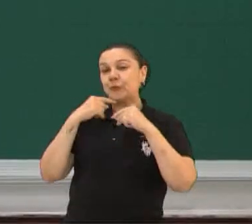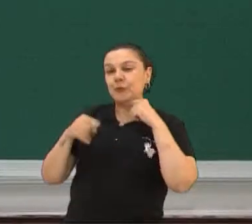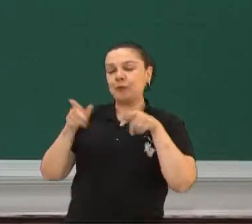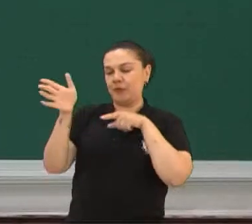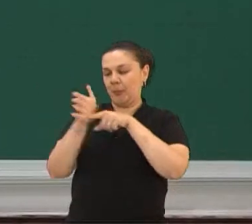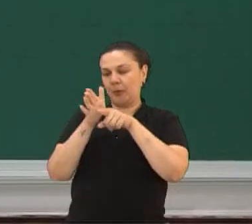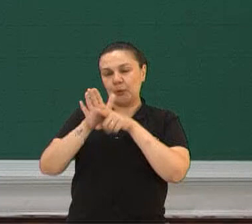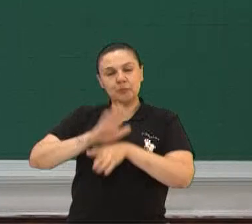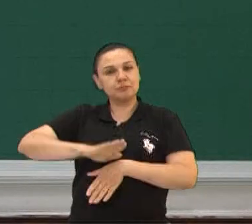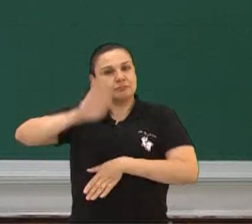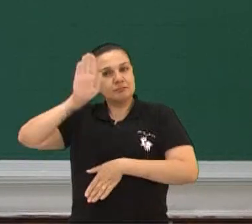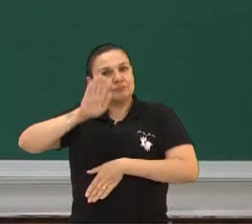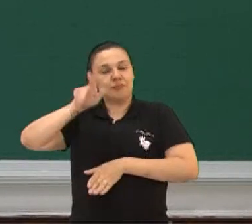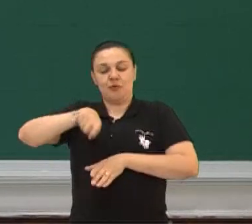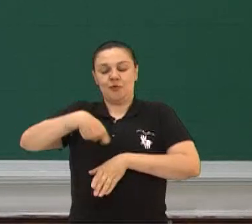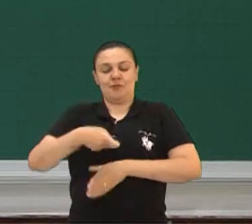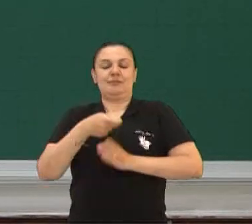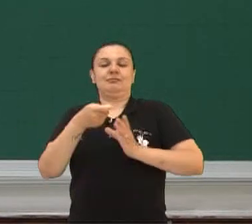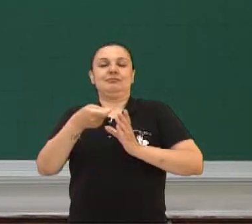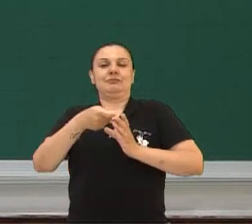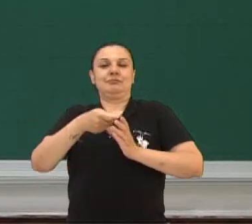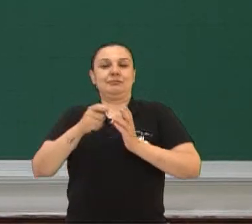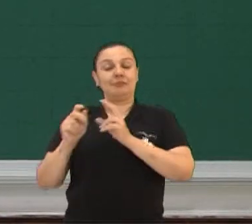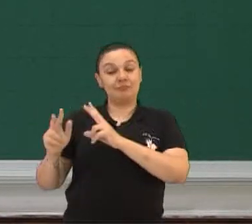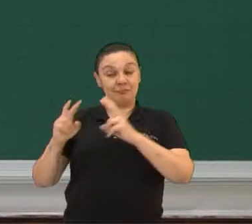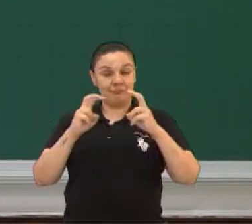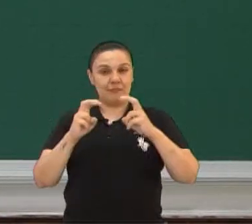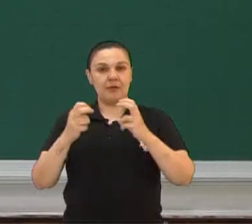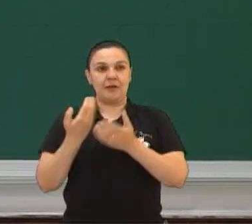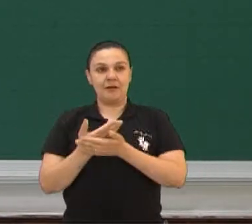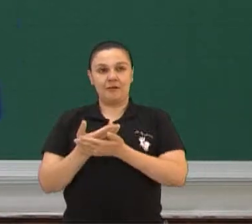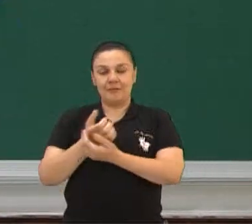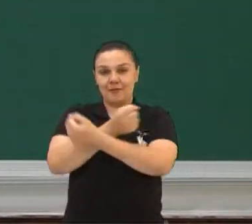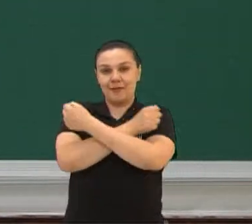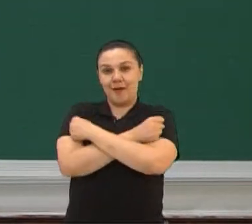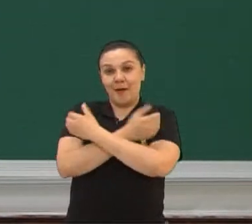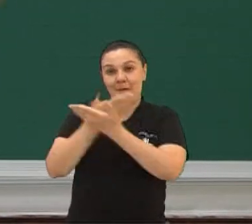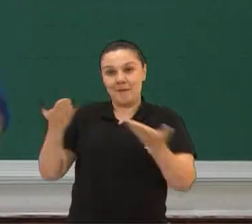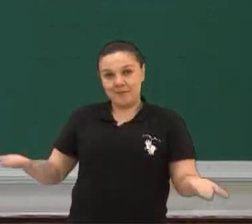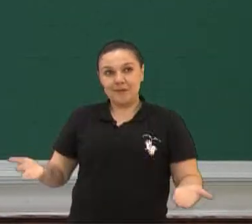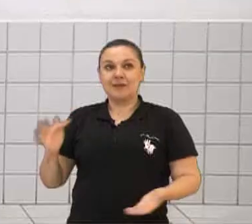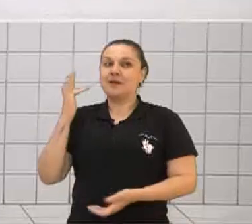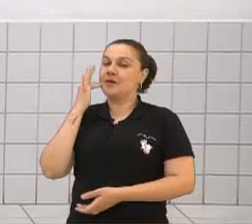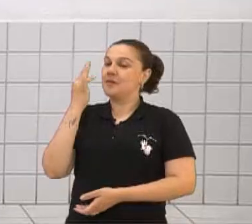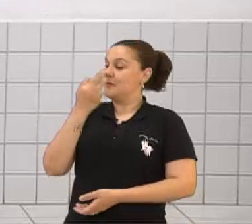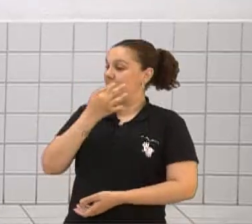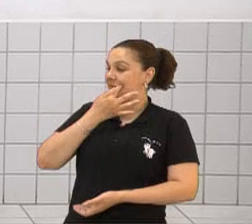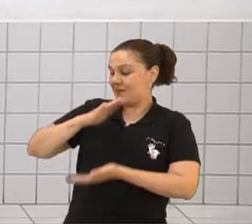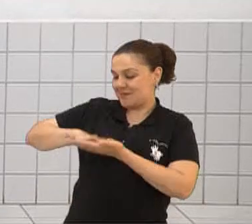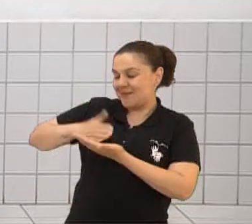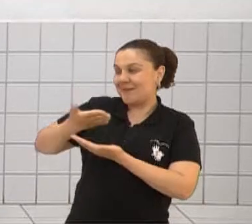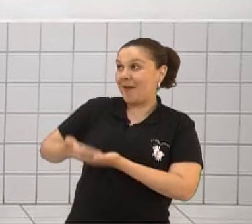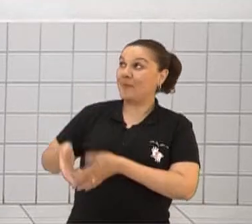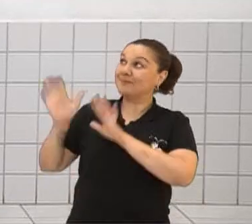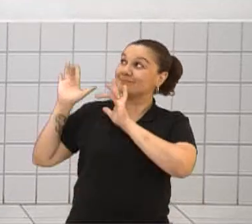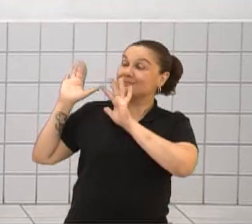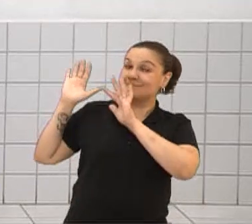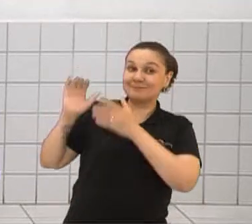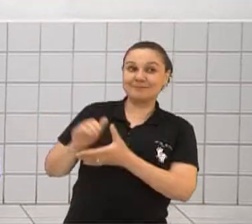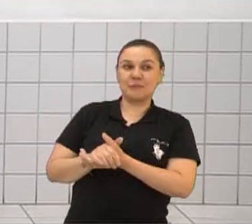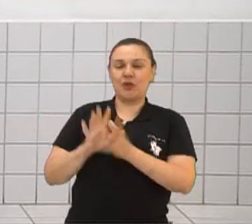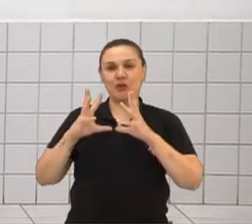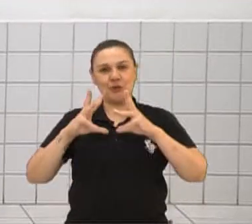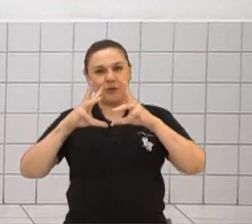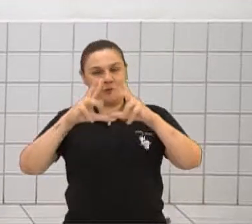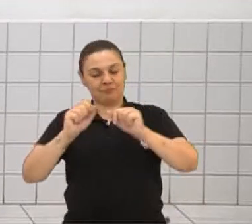a sua pergunta aí ao decorrer da aula, tá? Quero mandar um abraço aqui para a Fran, nossa intérprete de Libras aqui, todo o